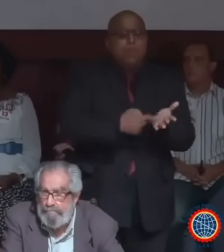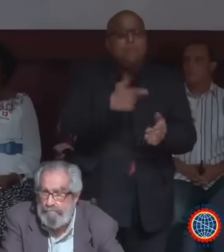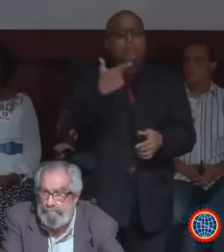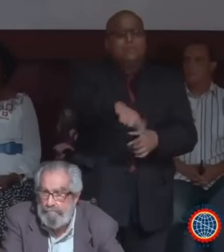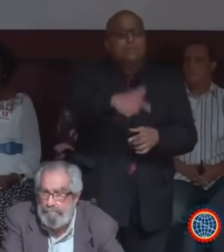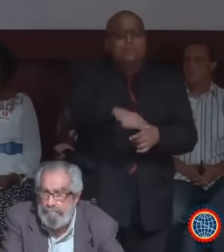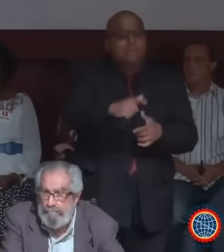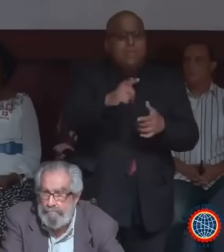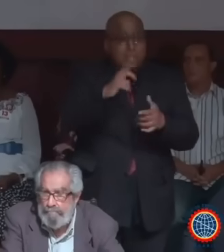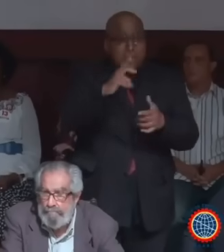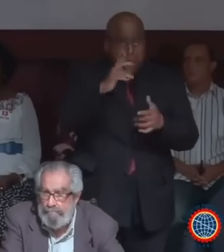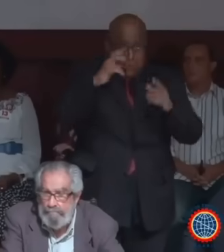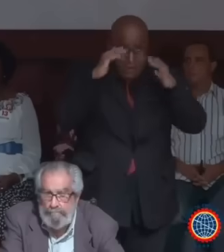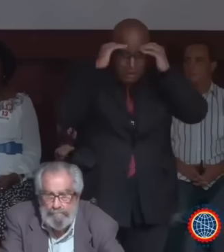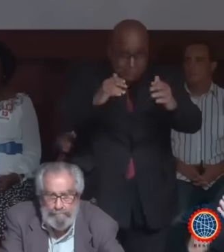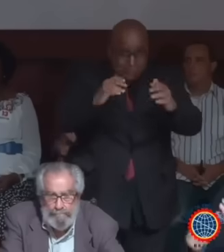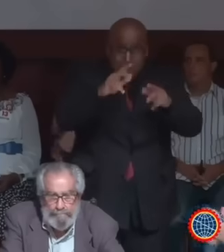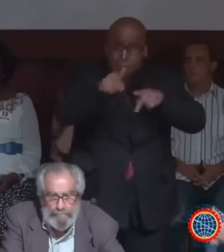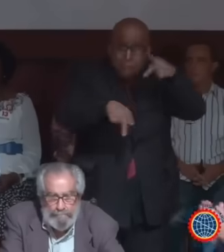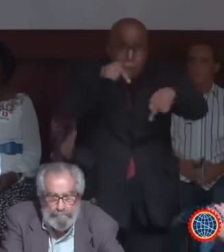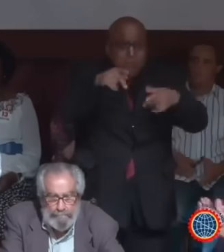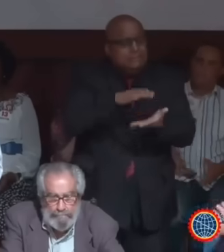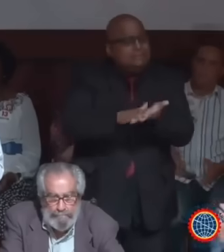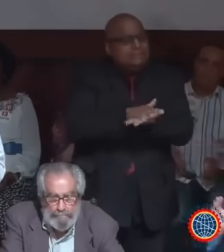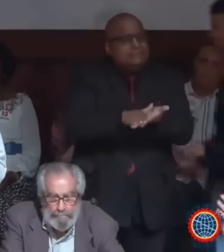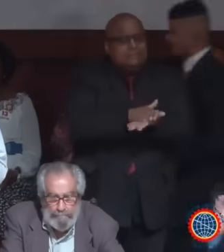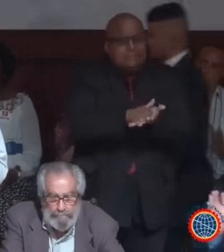com o território, nem com o povo brasileiro.